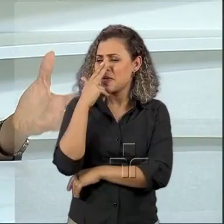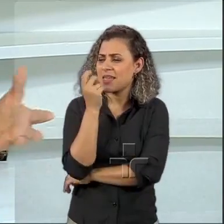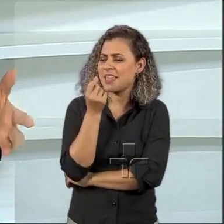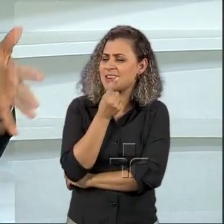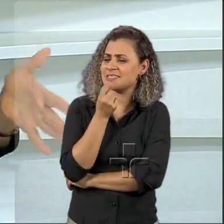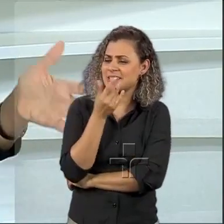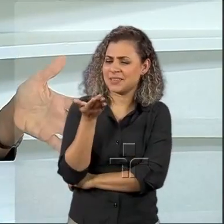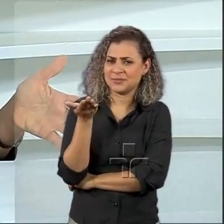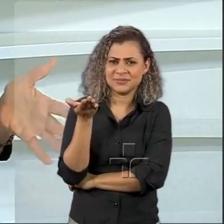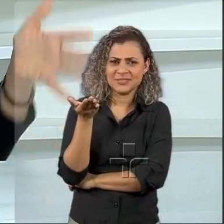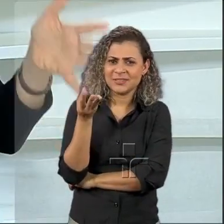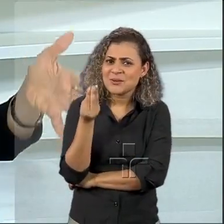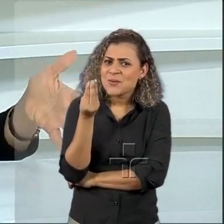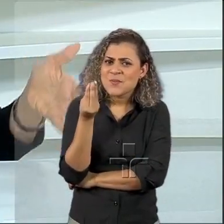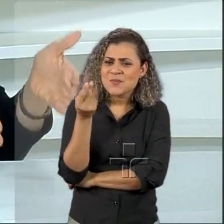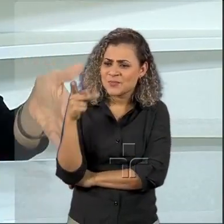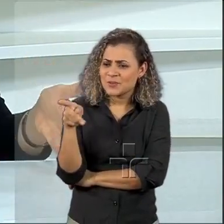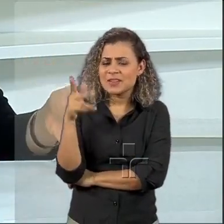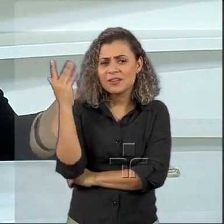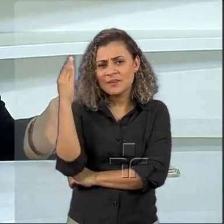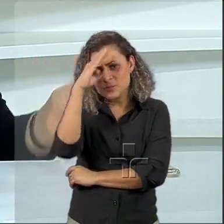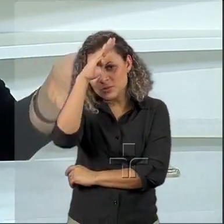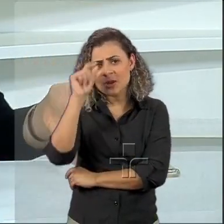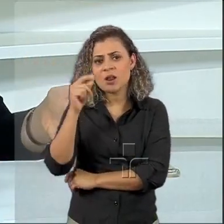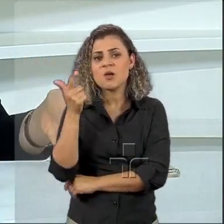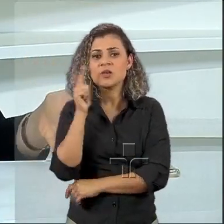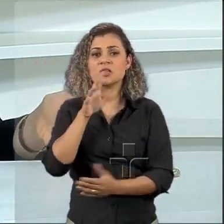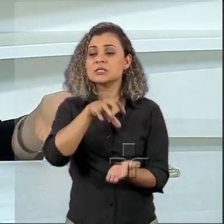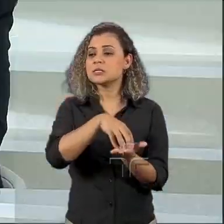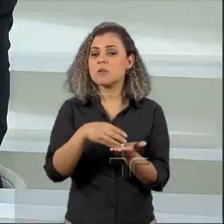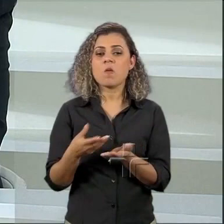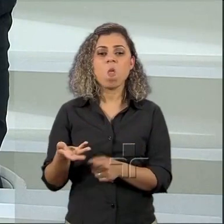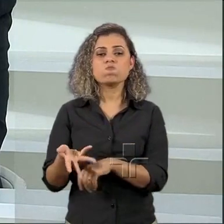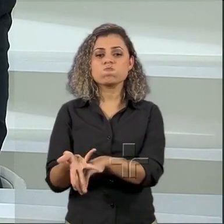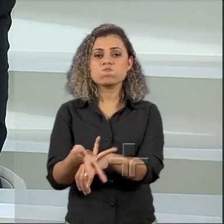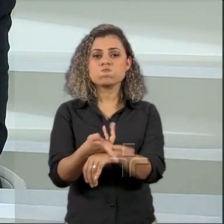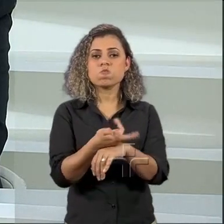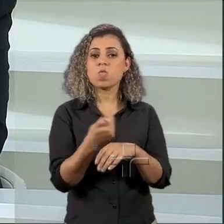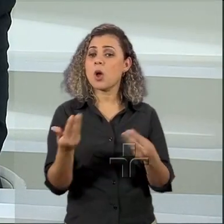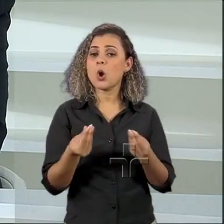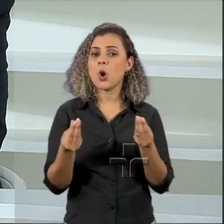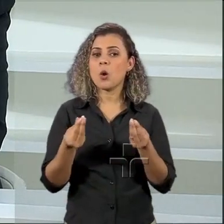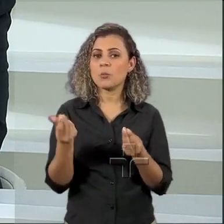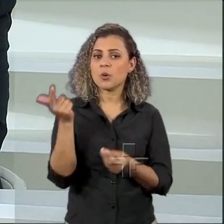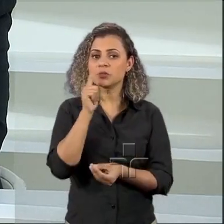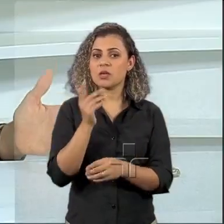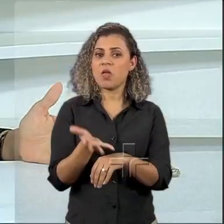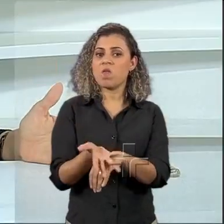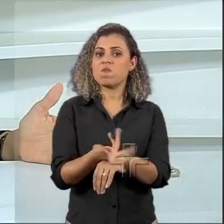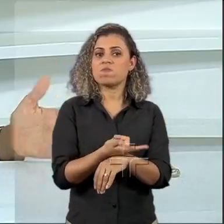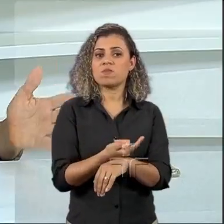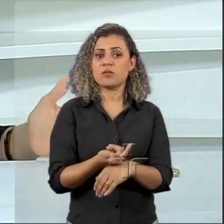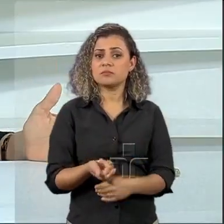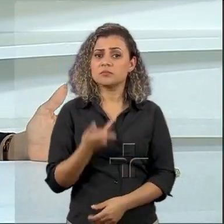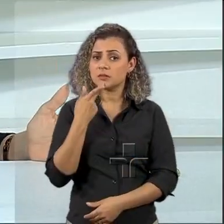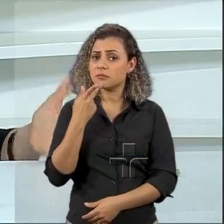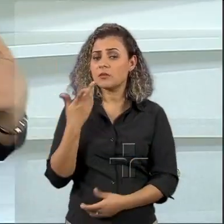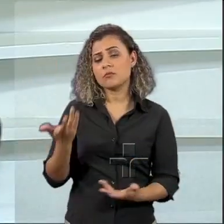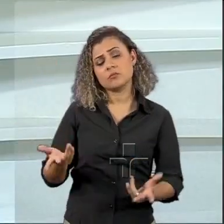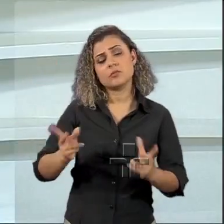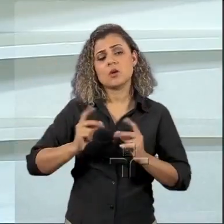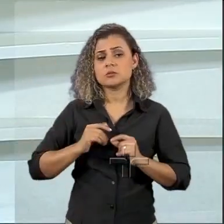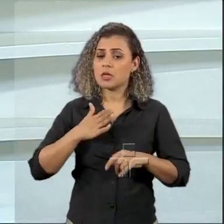assim grotesca, mas é isso. Quando ele perguntado sobre o centro hoje de manhã, como vai fazer para conquistar o centro, ele falou,